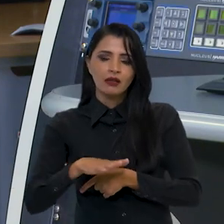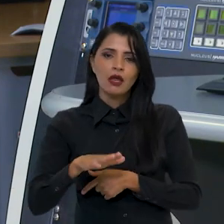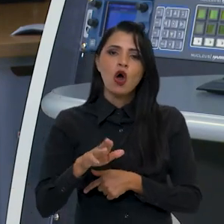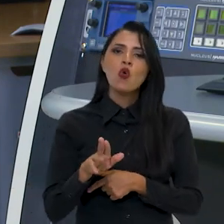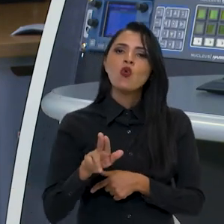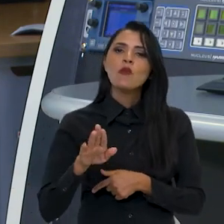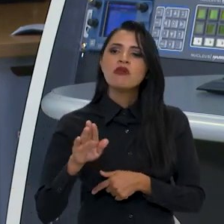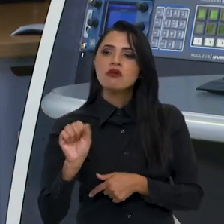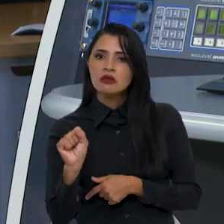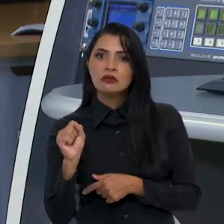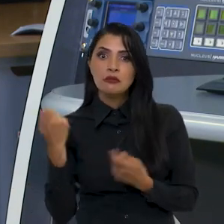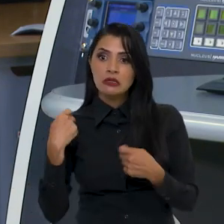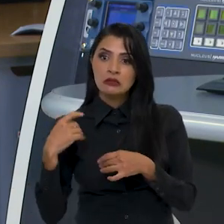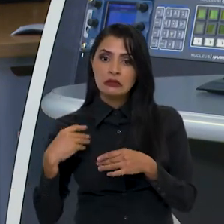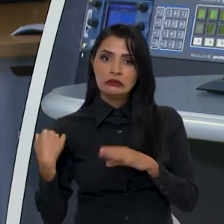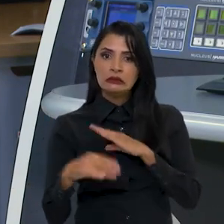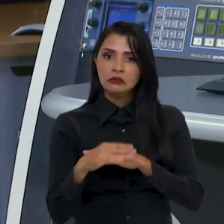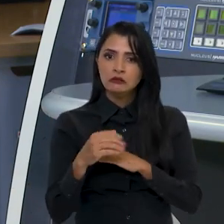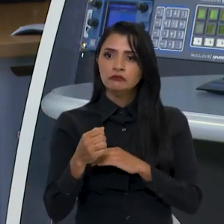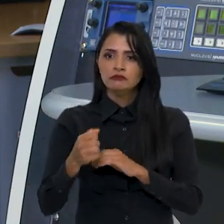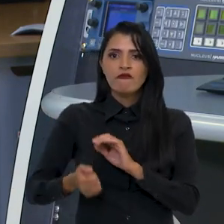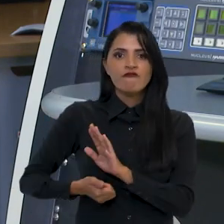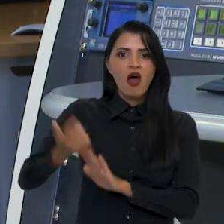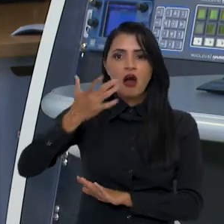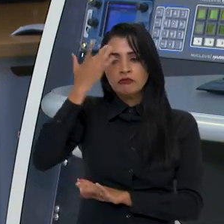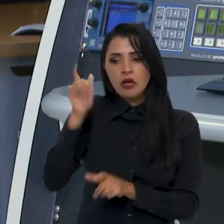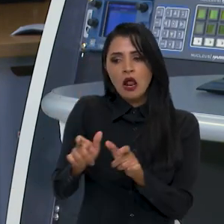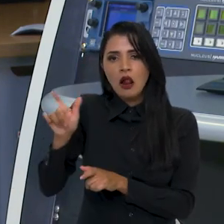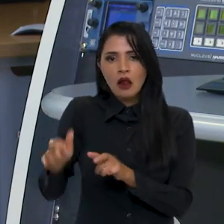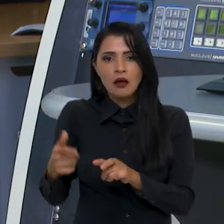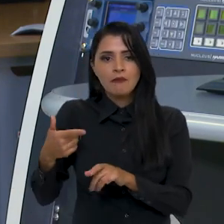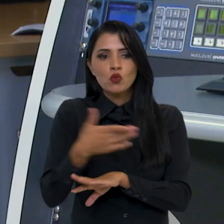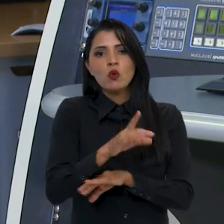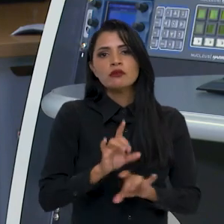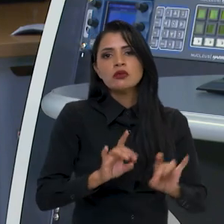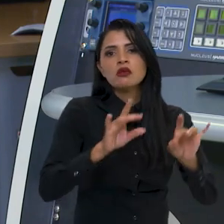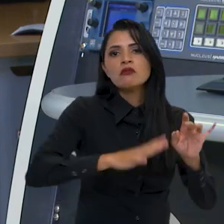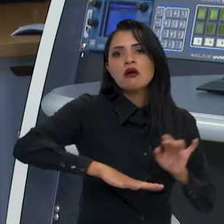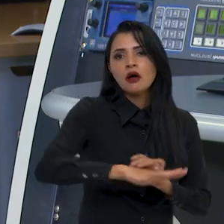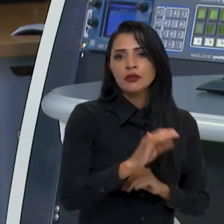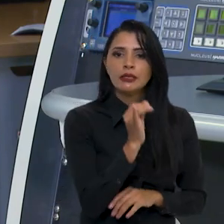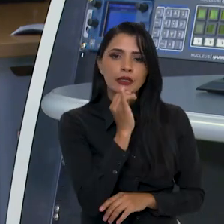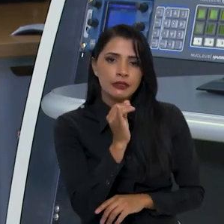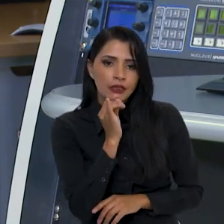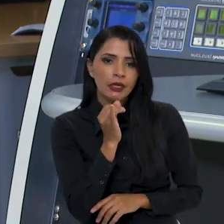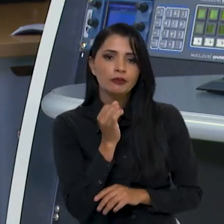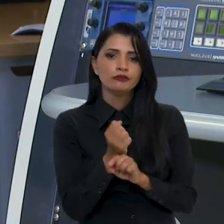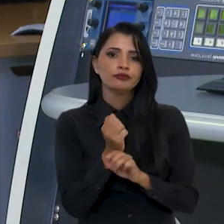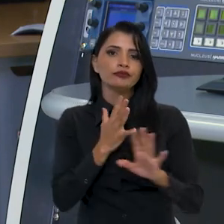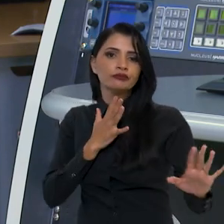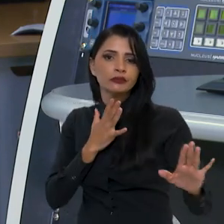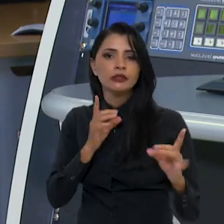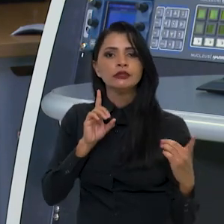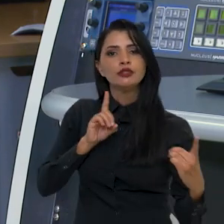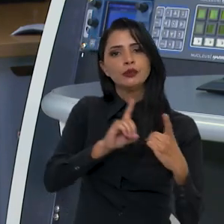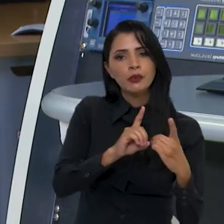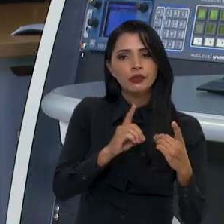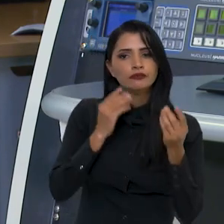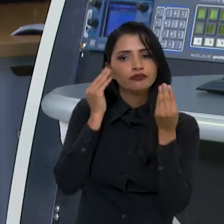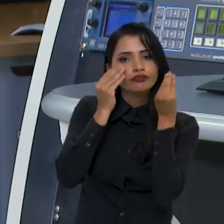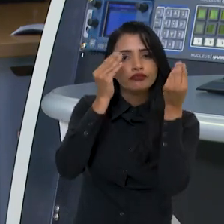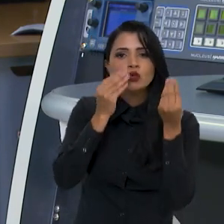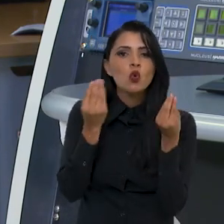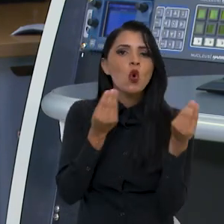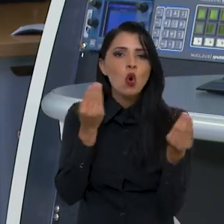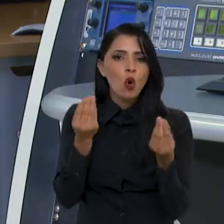atenção primária e precisa encaminhar um grande número de pacientes para uma atenção especializada, vamos dizer, por exemplo, uma fila para atendimento